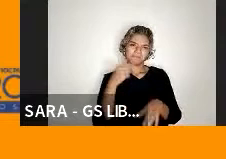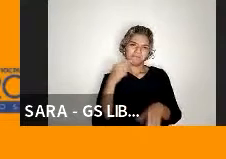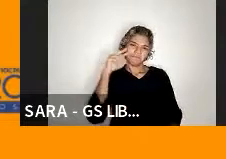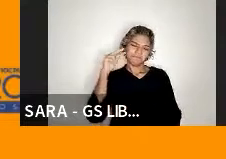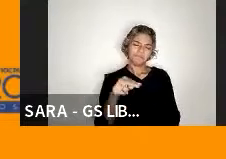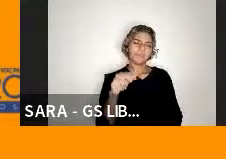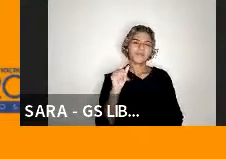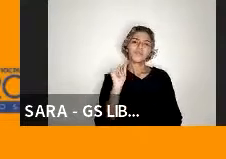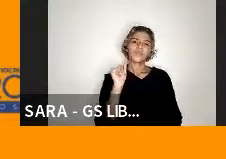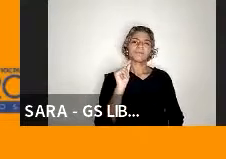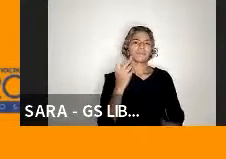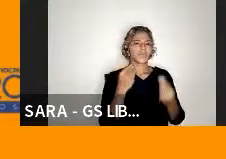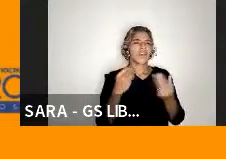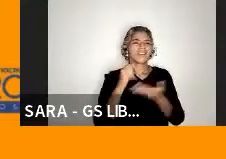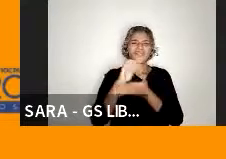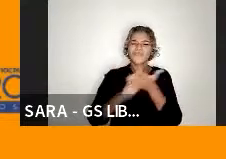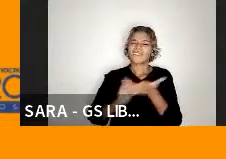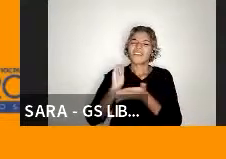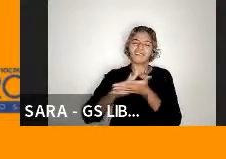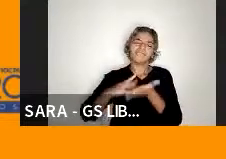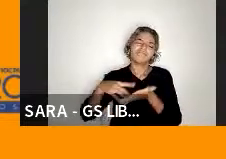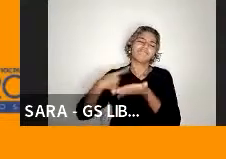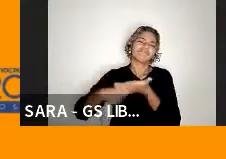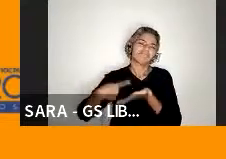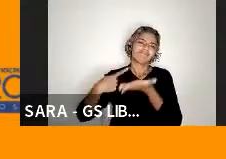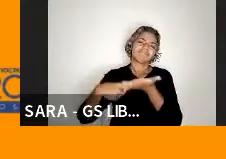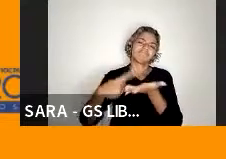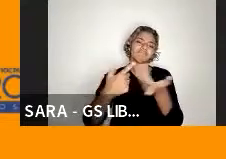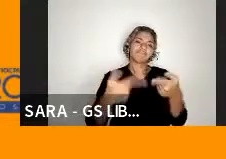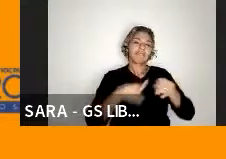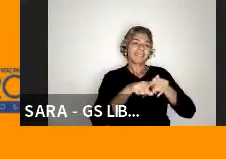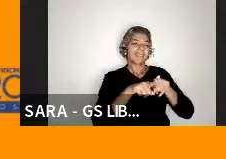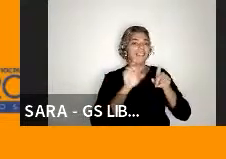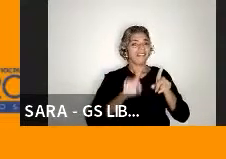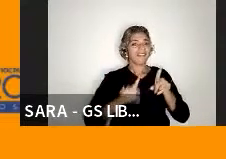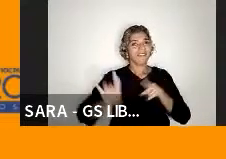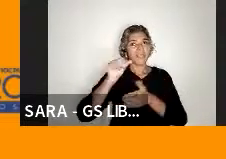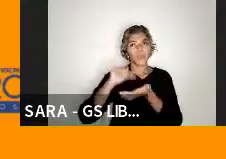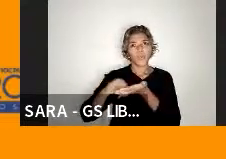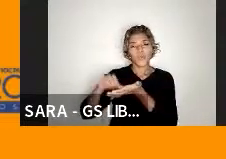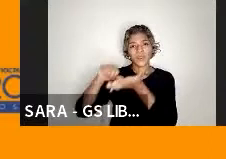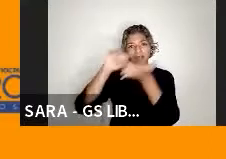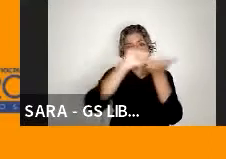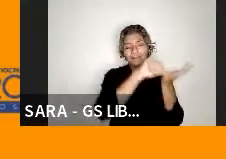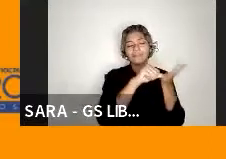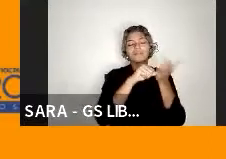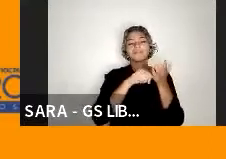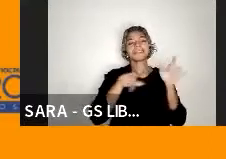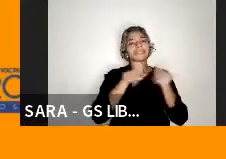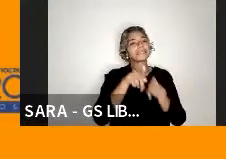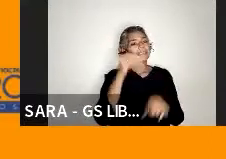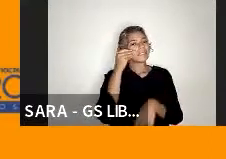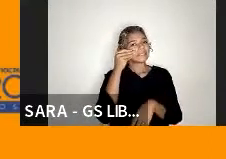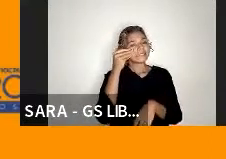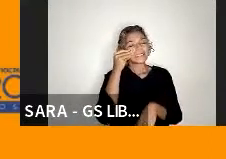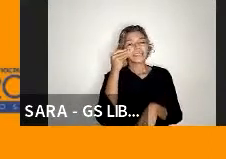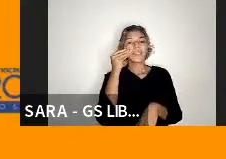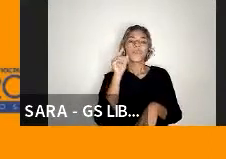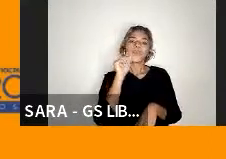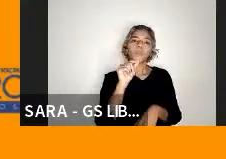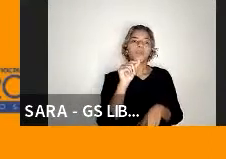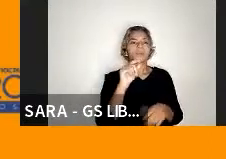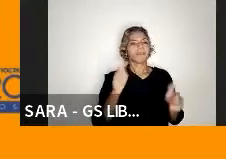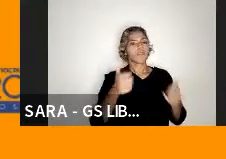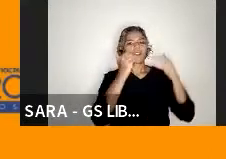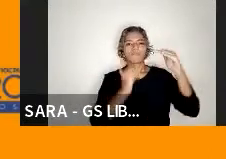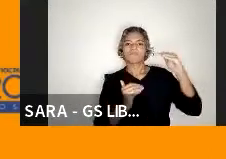de atividades em parceria com as unidades e sempre tentando capilarizar essa atuação pela equidade de gênero e